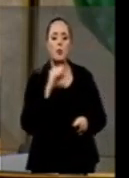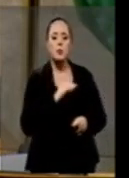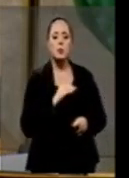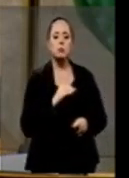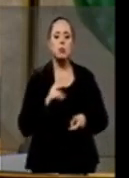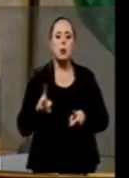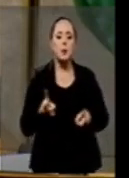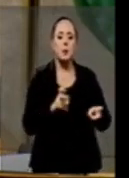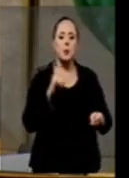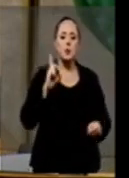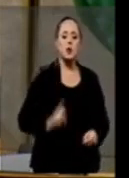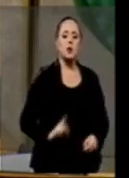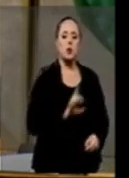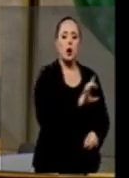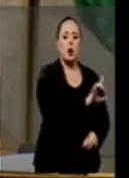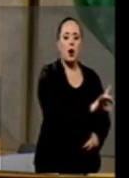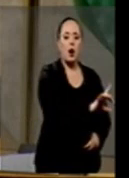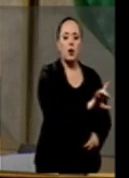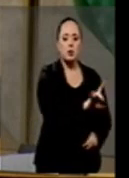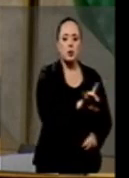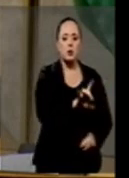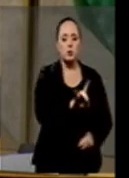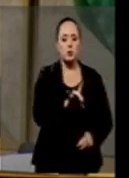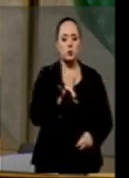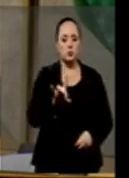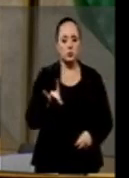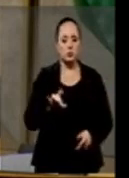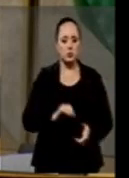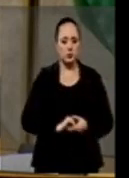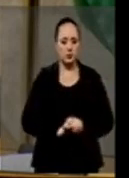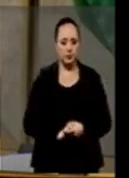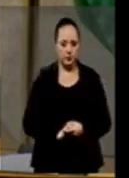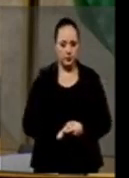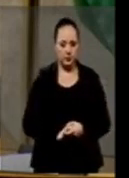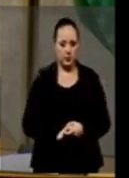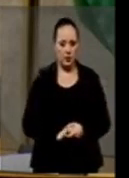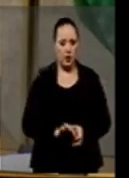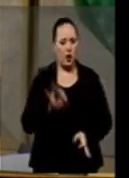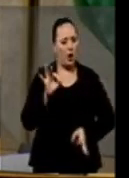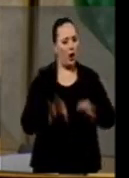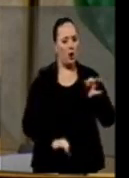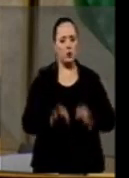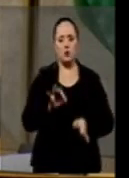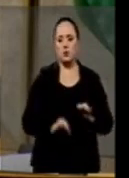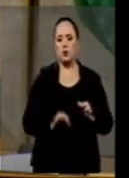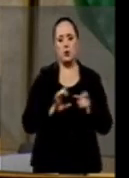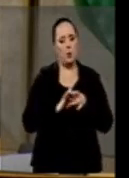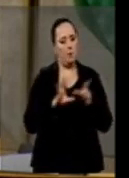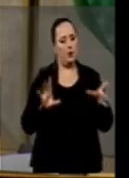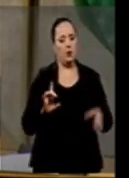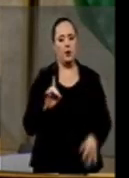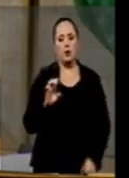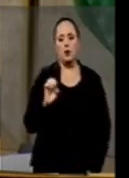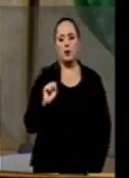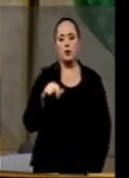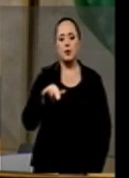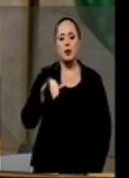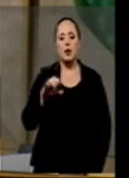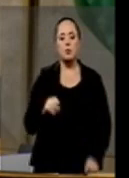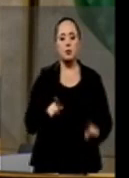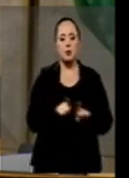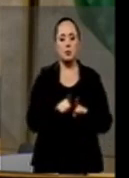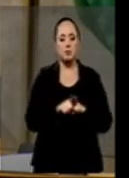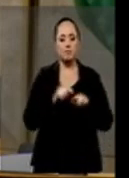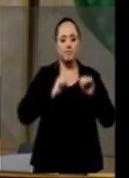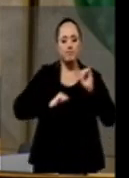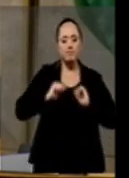indivíduo e atenda ao bem comum a justiça que não permite que o desânimo e o desespero